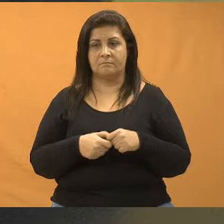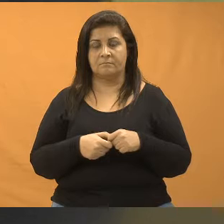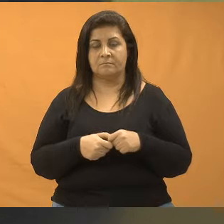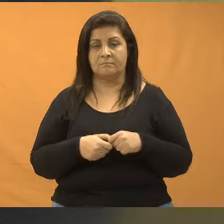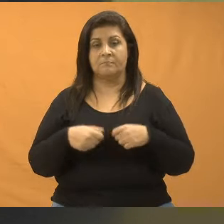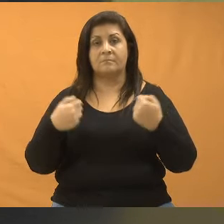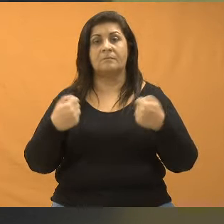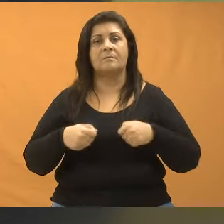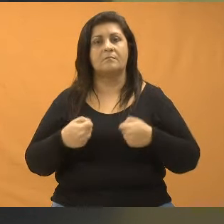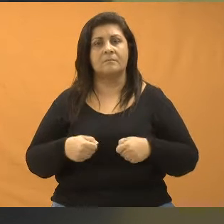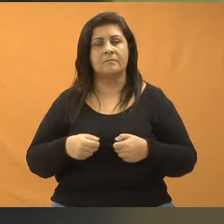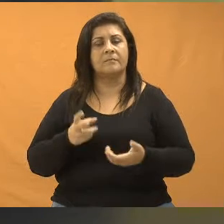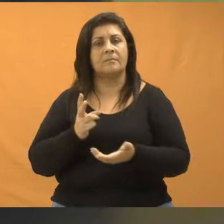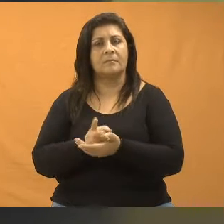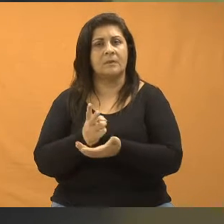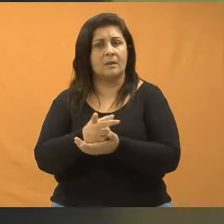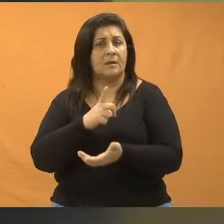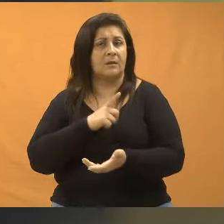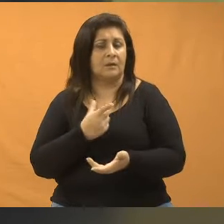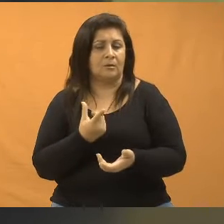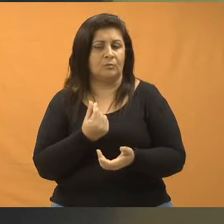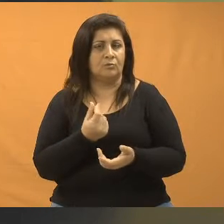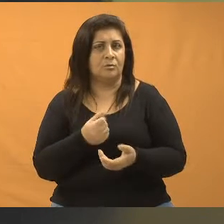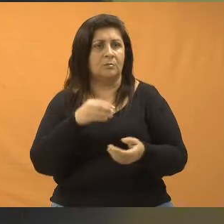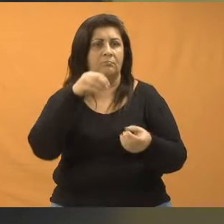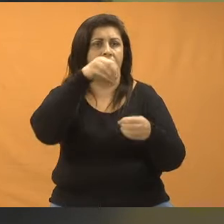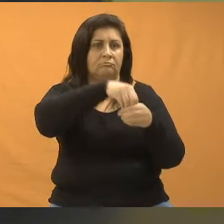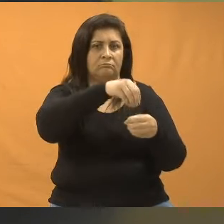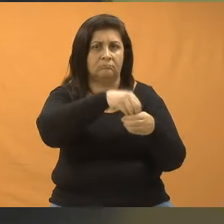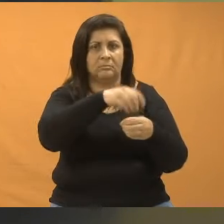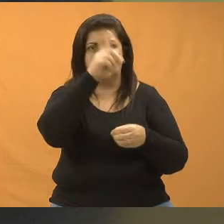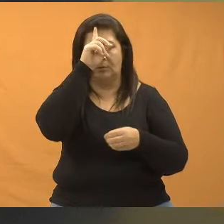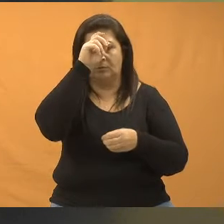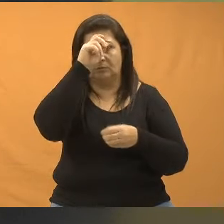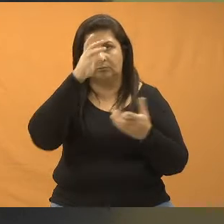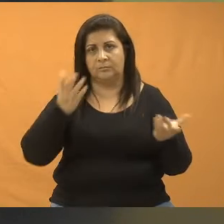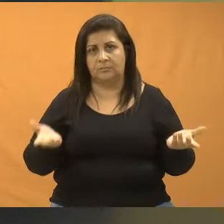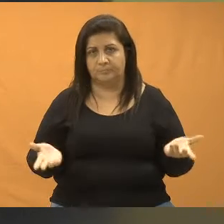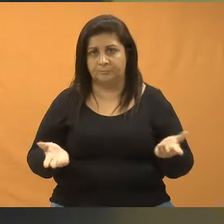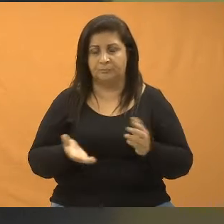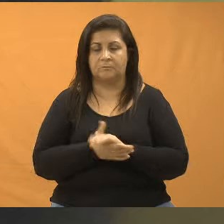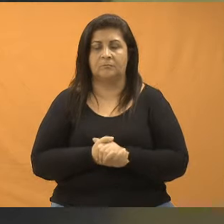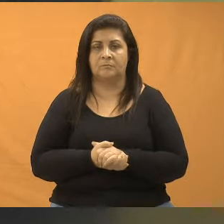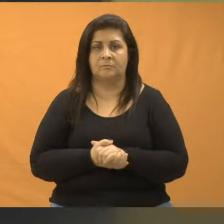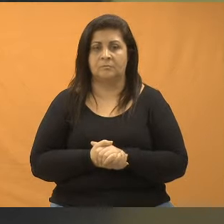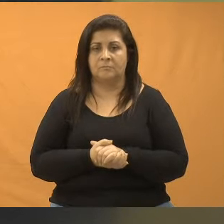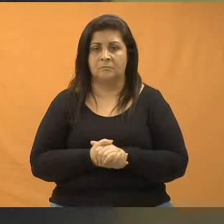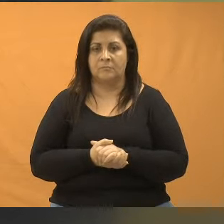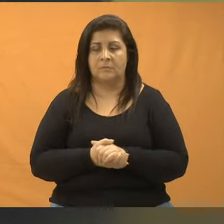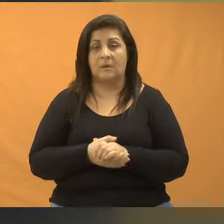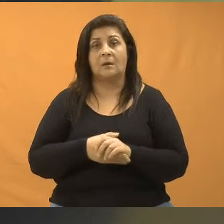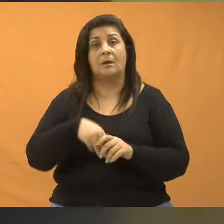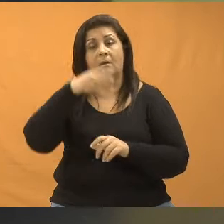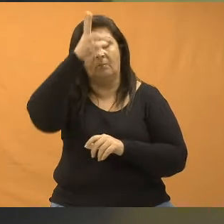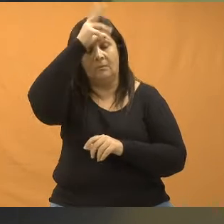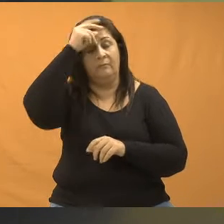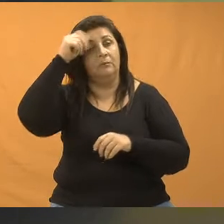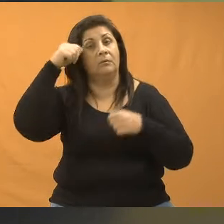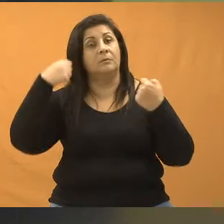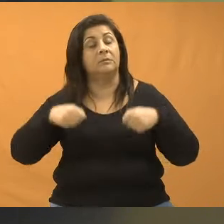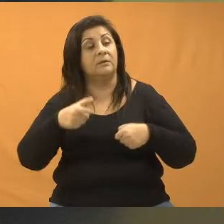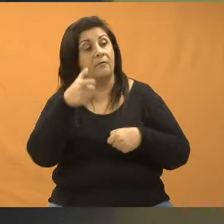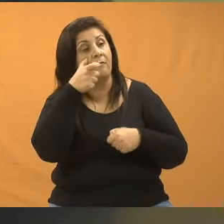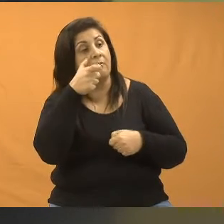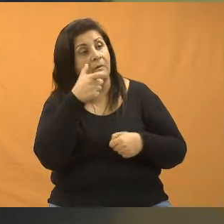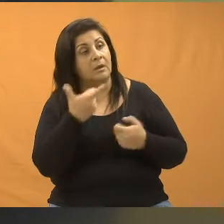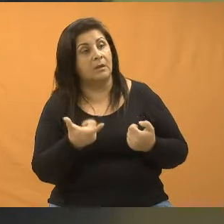vai precisar continuar aportando dinheiro na Santa Casa. E para ela continuar aportando dinheiro, ela precisa que a Santa Casa demonstre, a